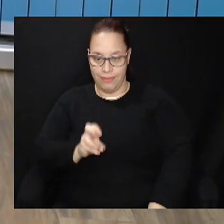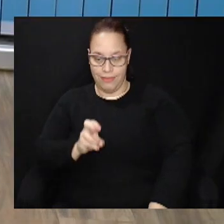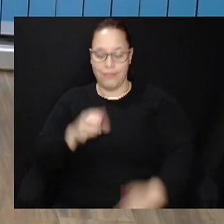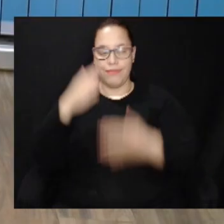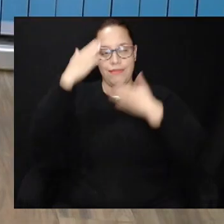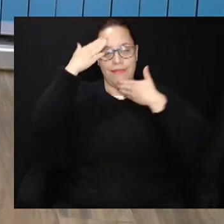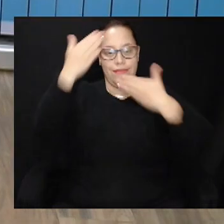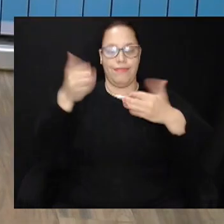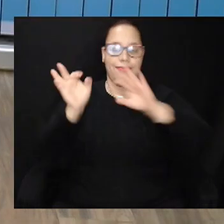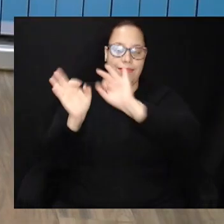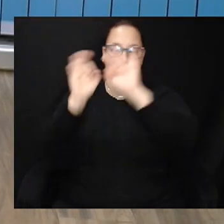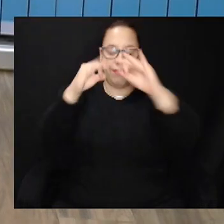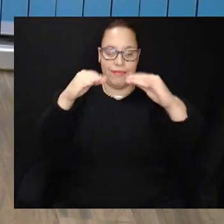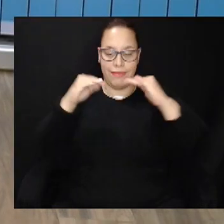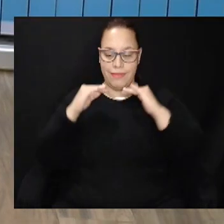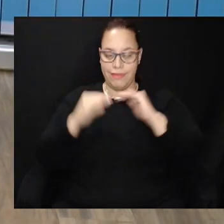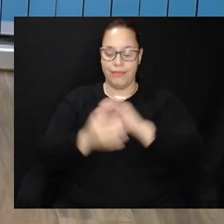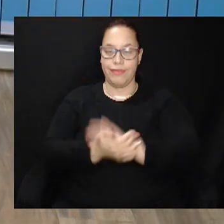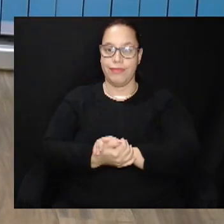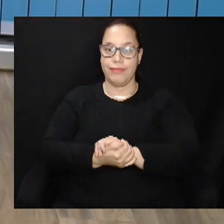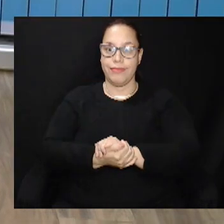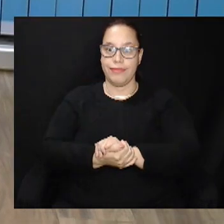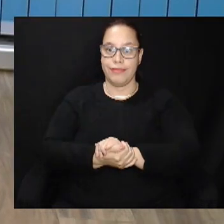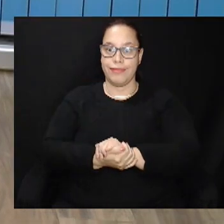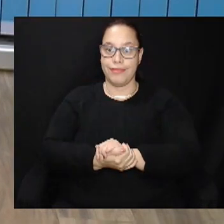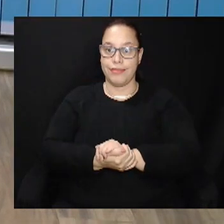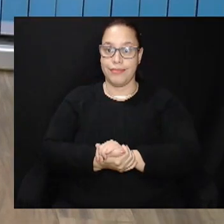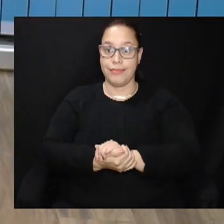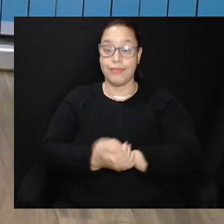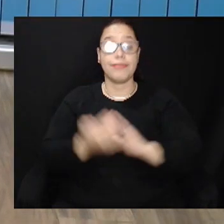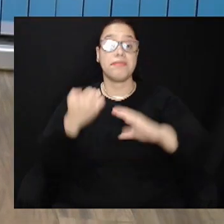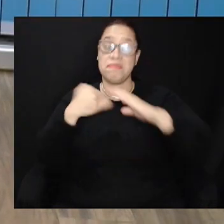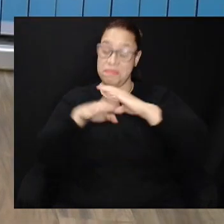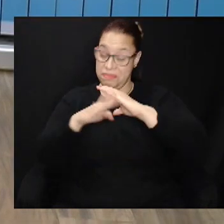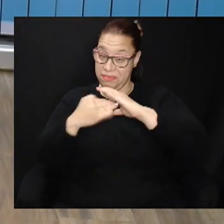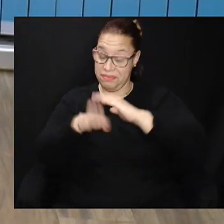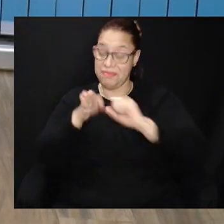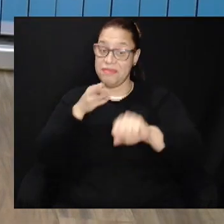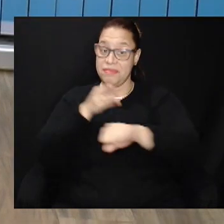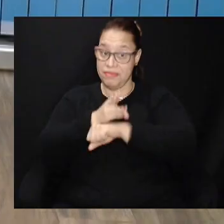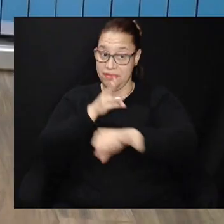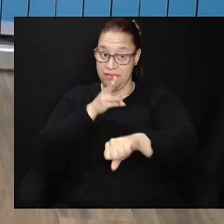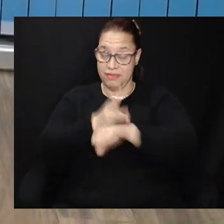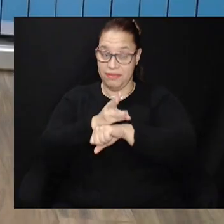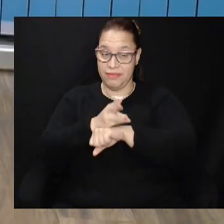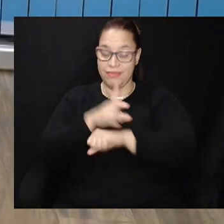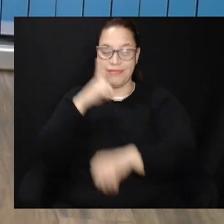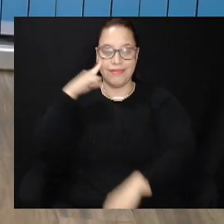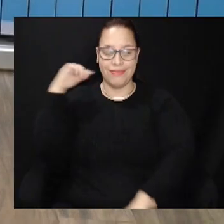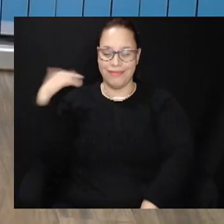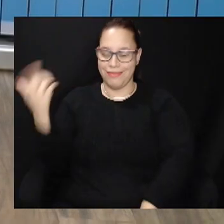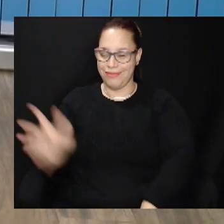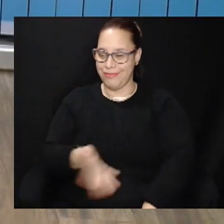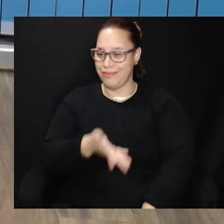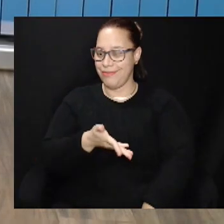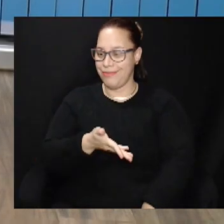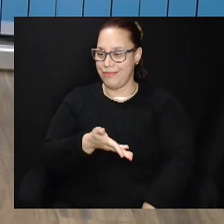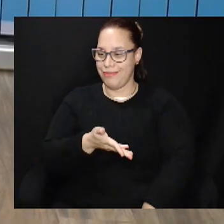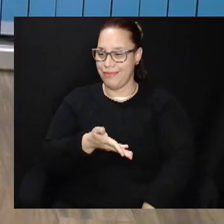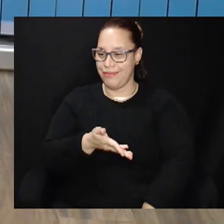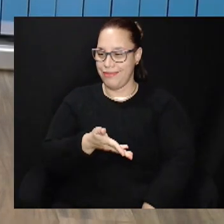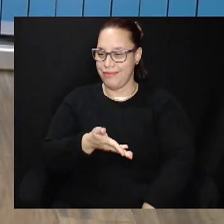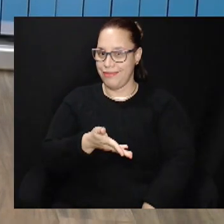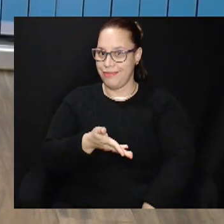sua companhia, pela sua audiência. Participe, mande a sua mensagem para o número do nosso WhatsApp, 19 é o